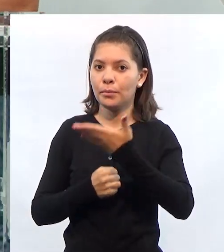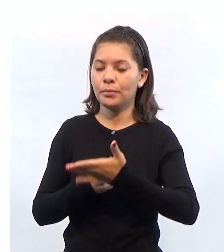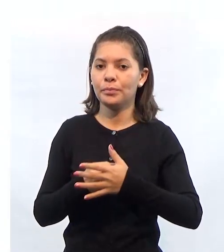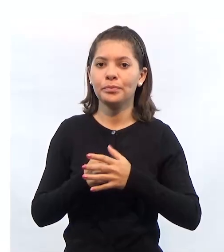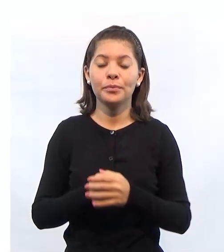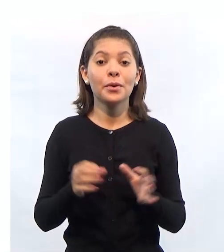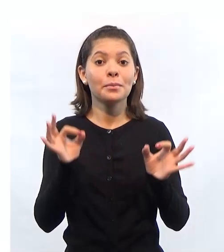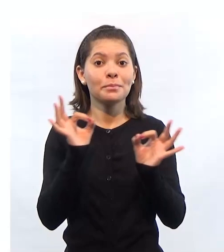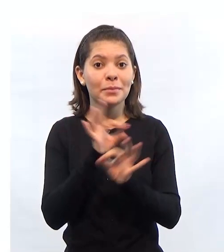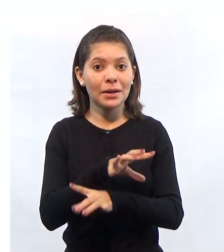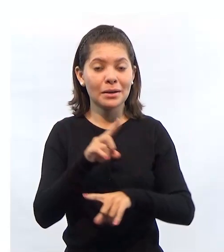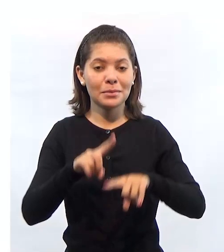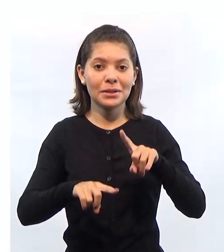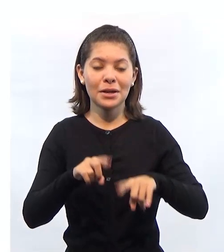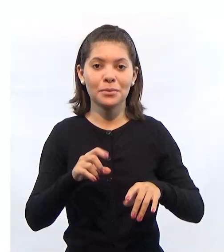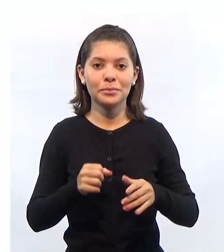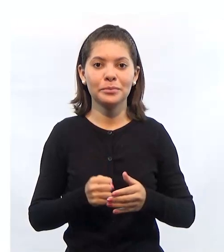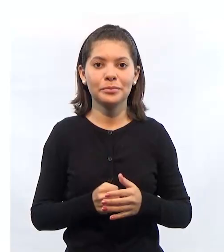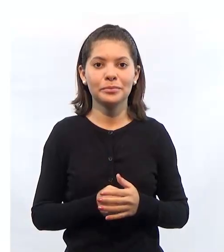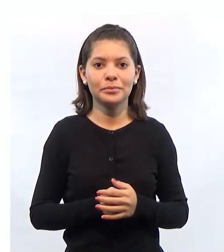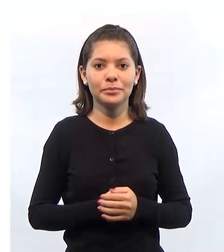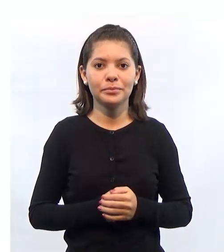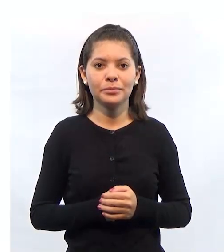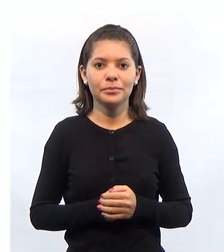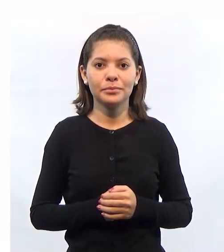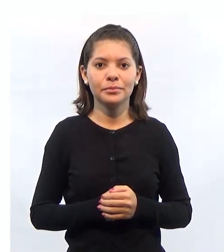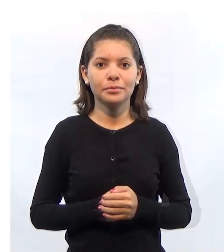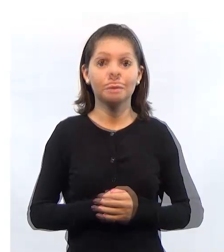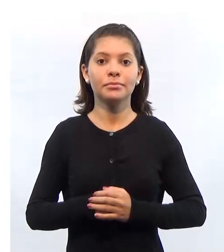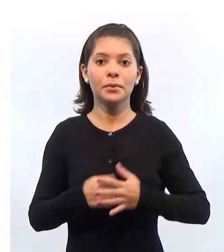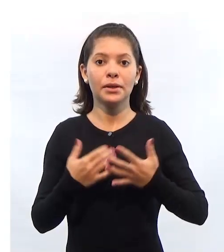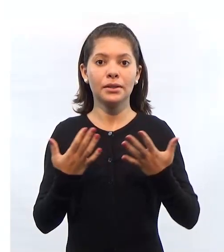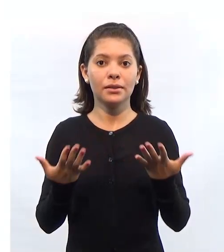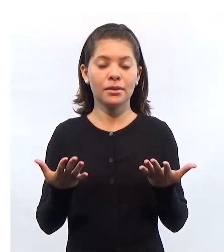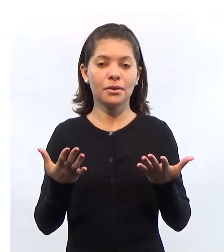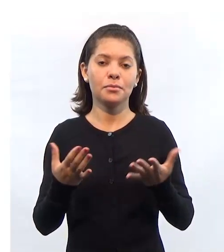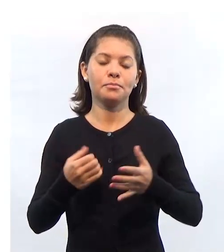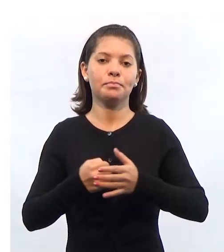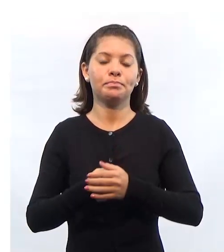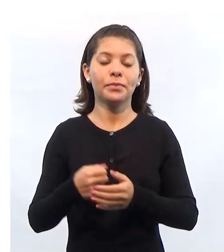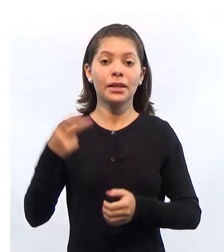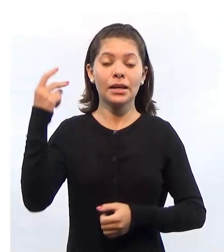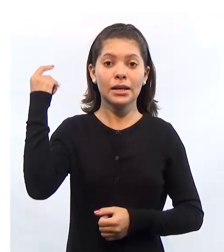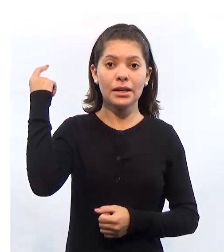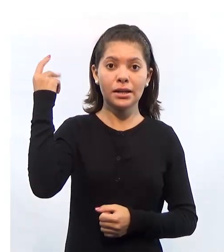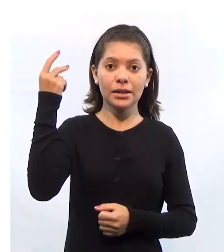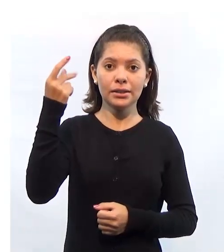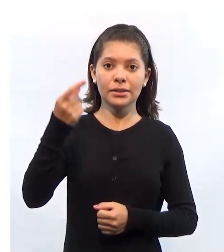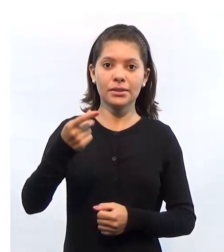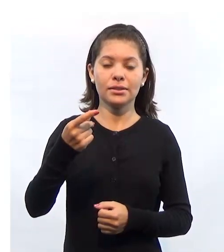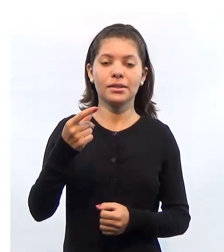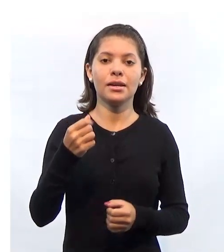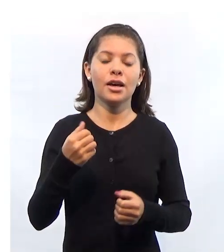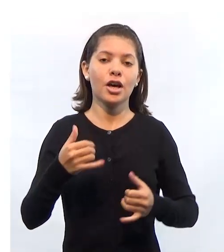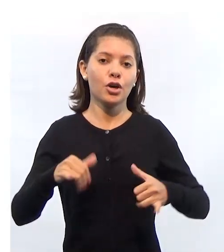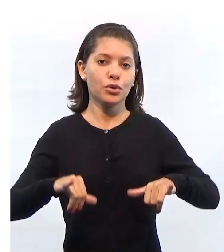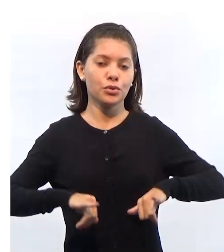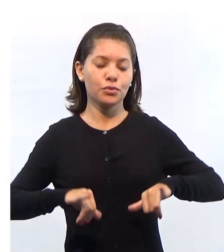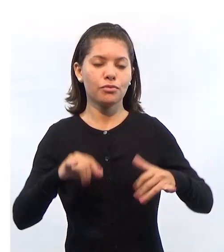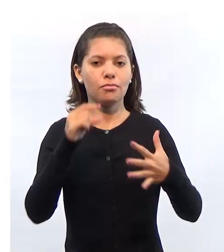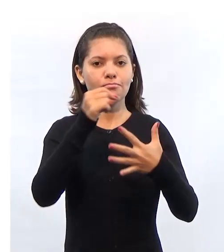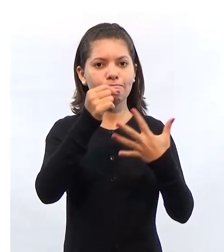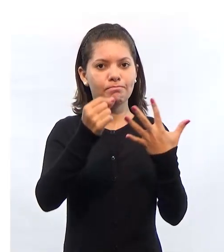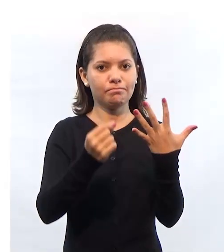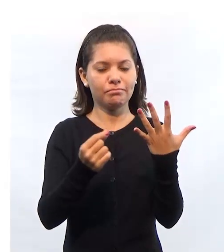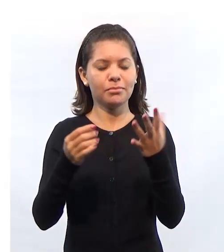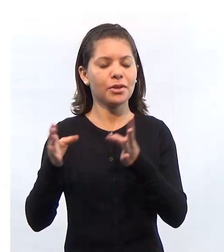tornar um material semi-acabado. Ou seja, ela já se tornou, já sofreu alguma etapa